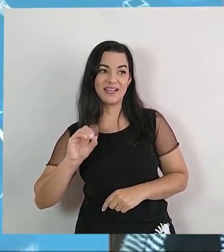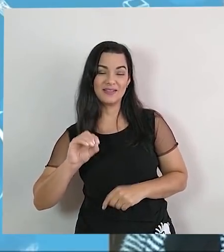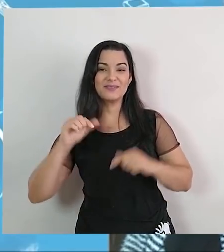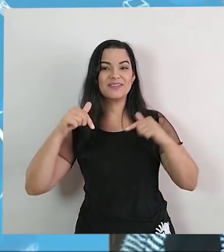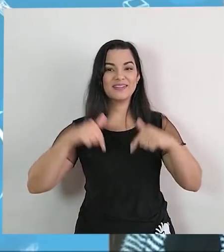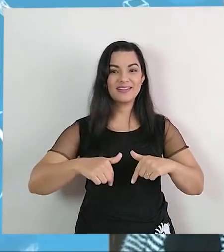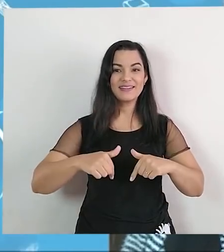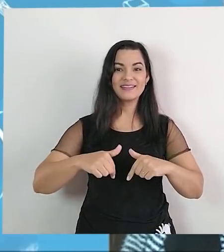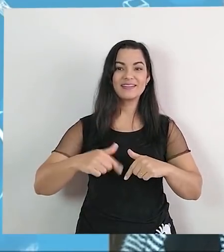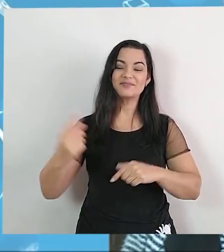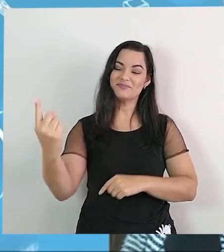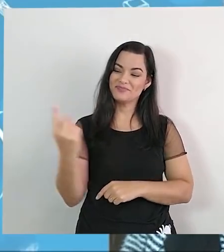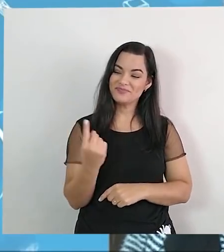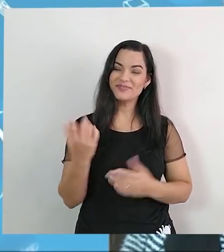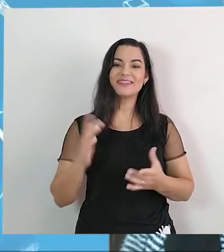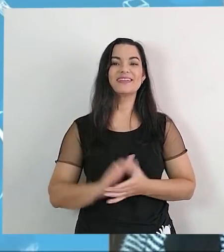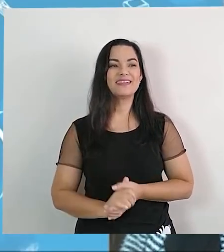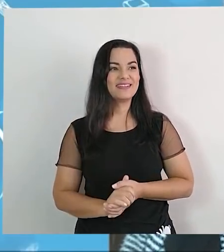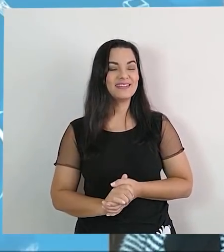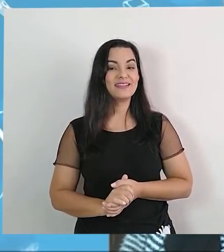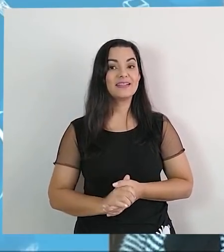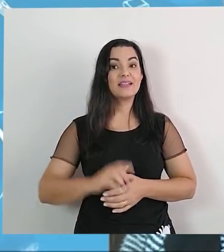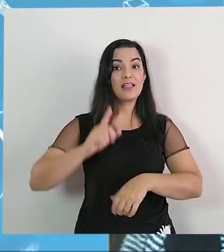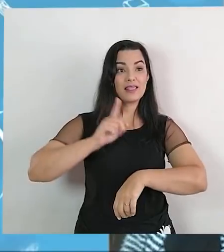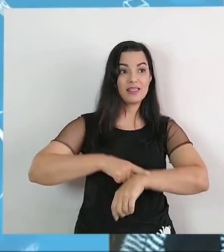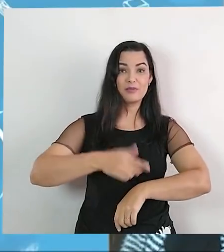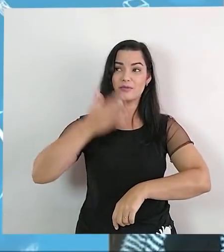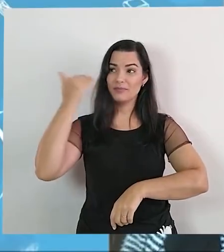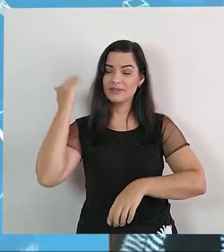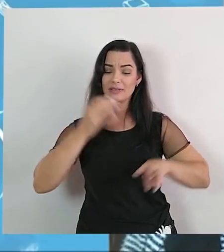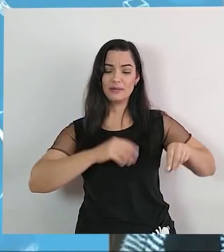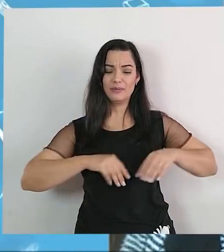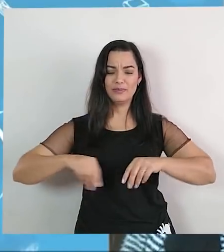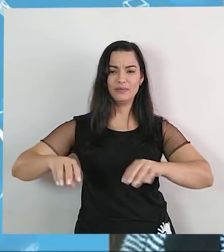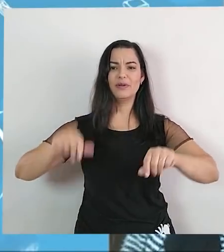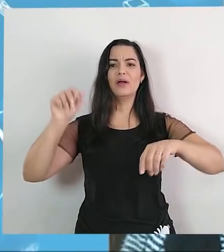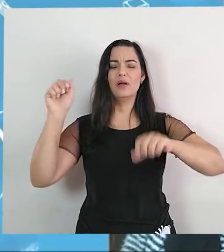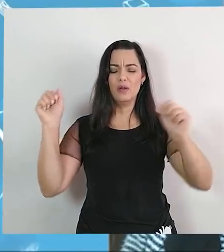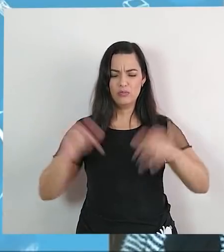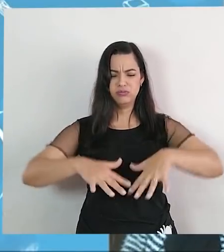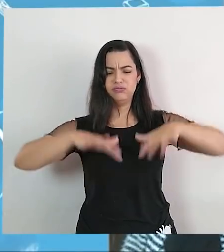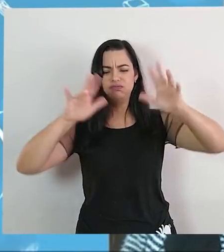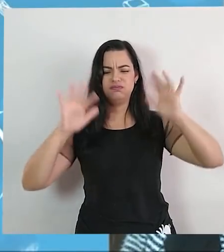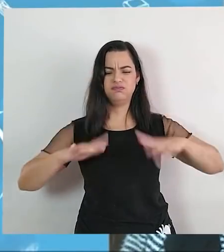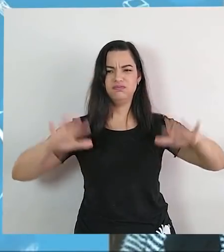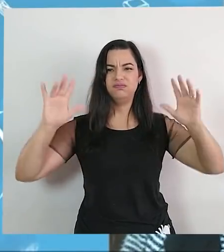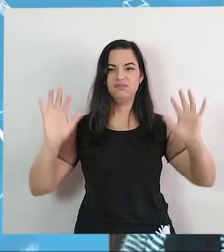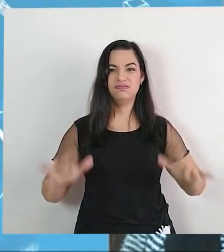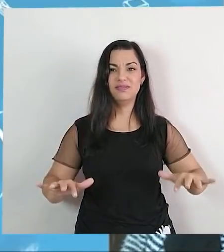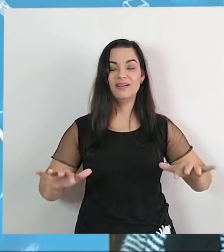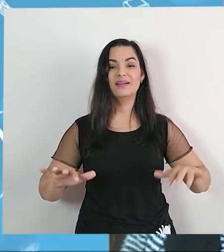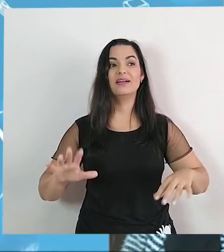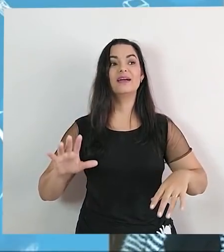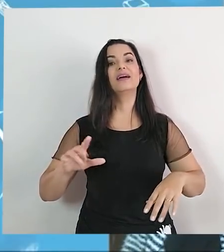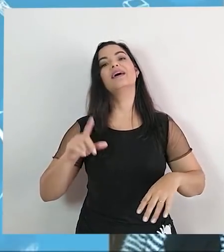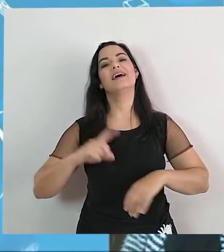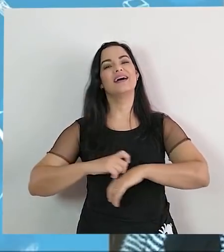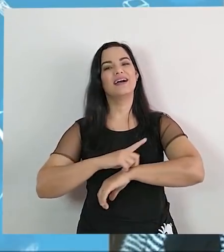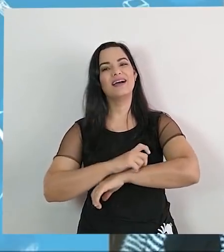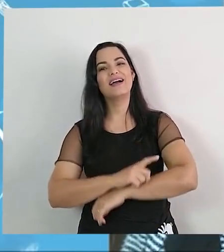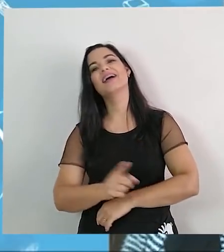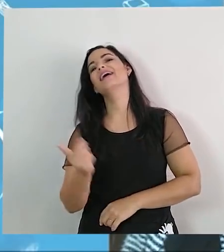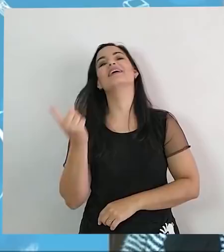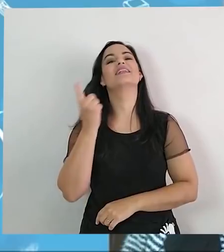Eduardo que aqui passou. No tempo da areia fazia poeira. Puxa a